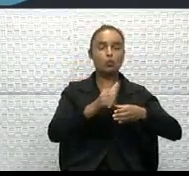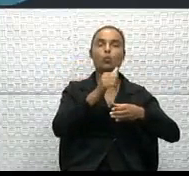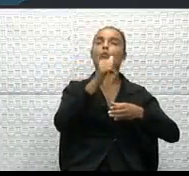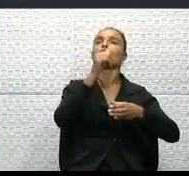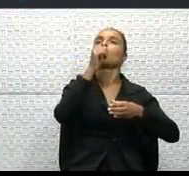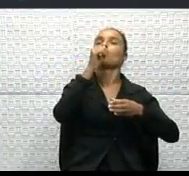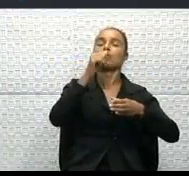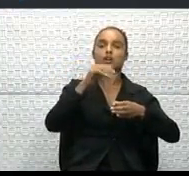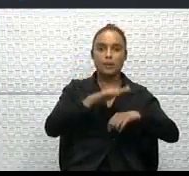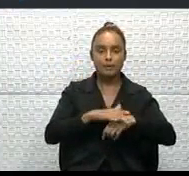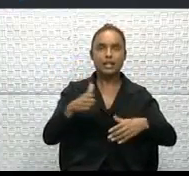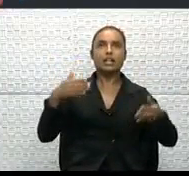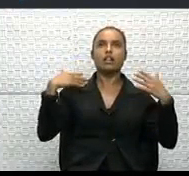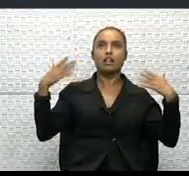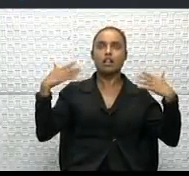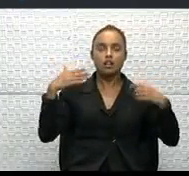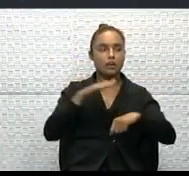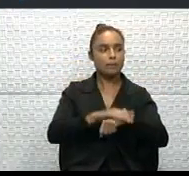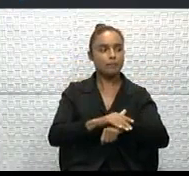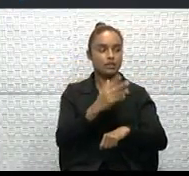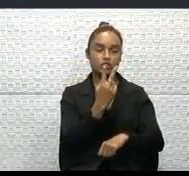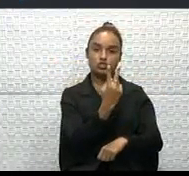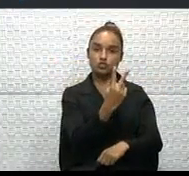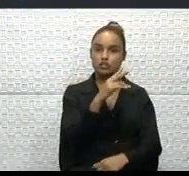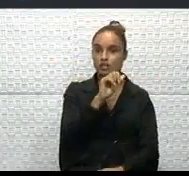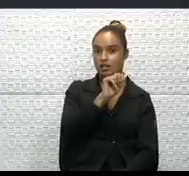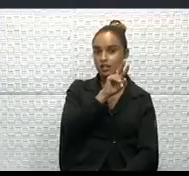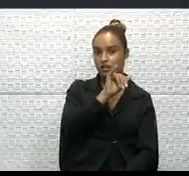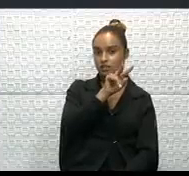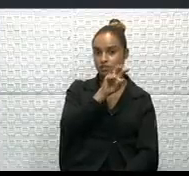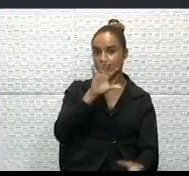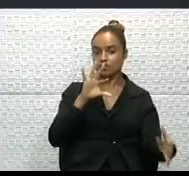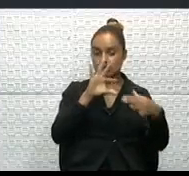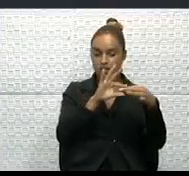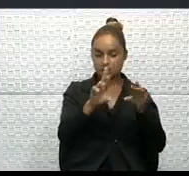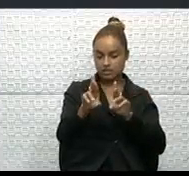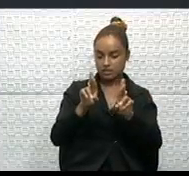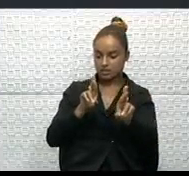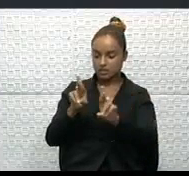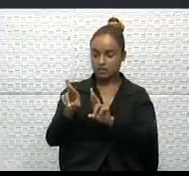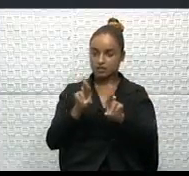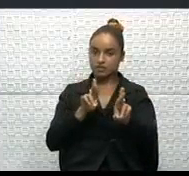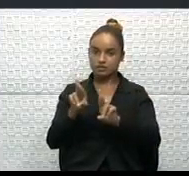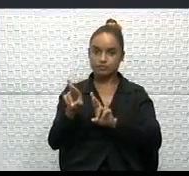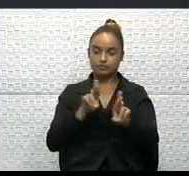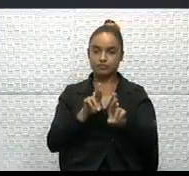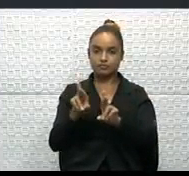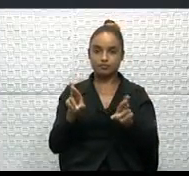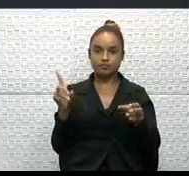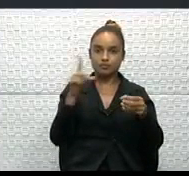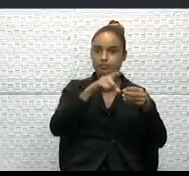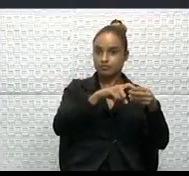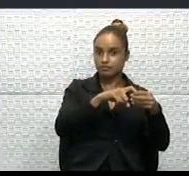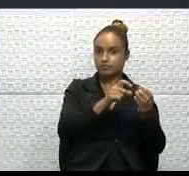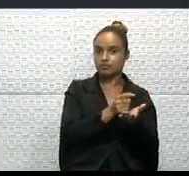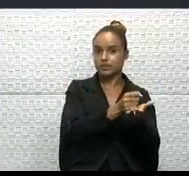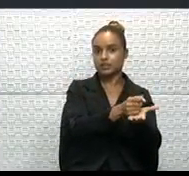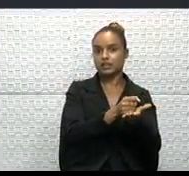coco é consumida. Dizemos que duas variáveis estão correlacionadas quando existe uma relação de dependência entre